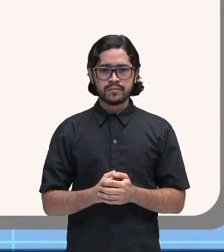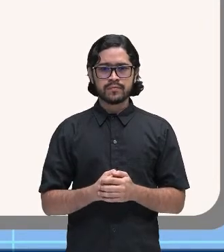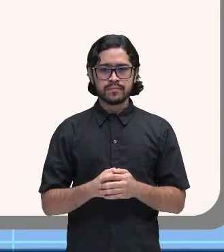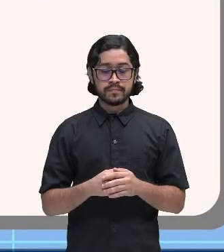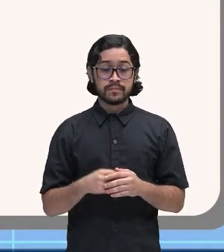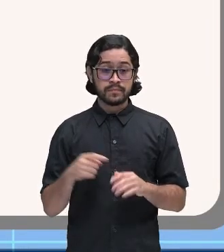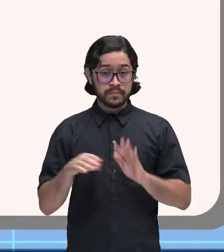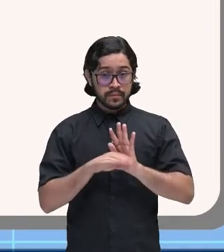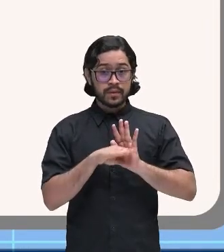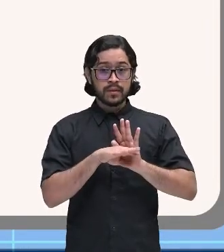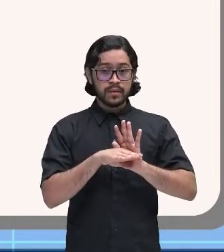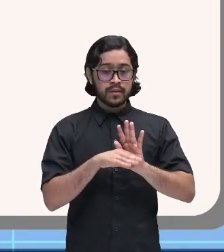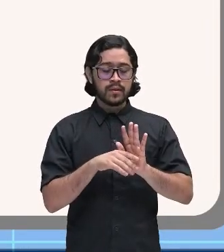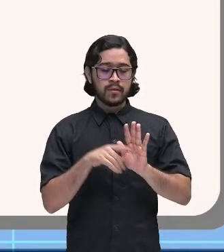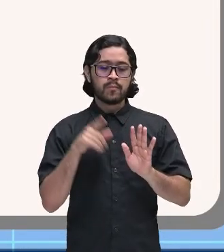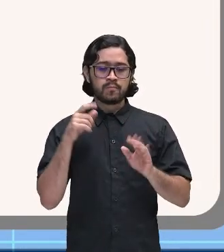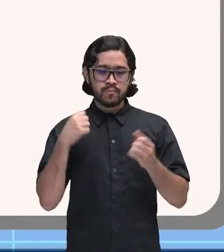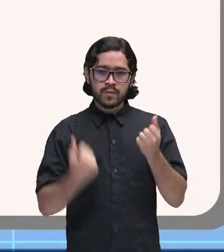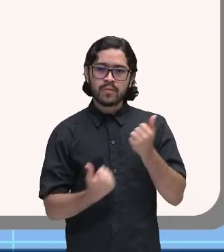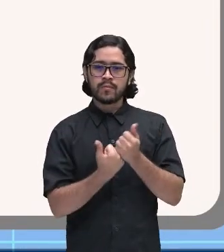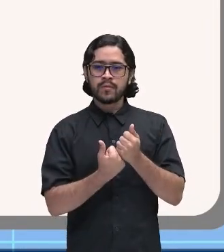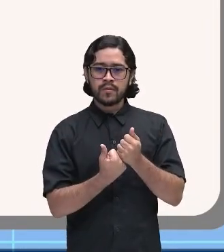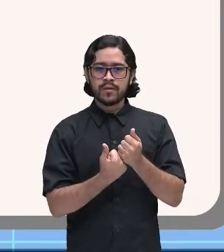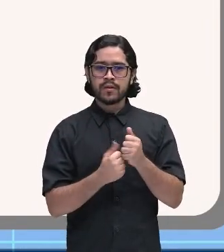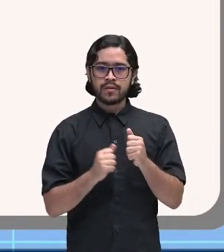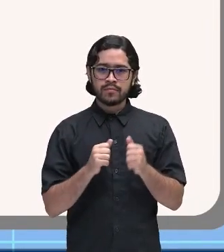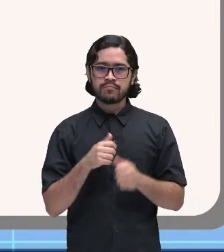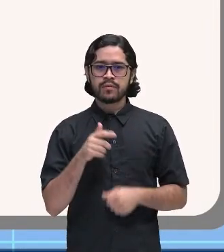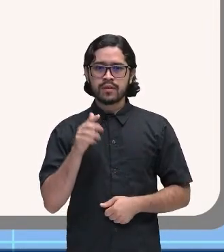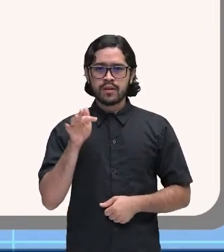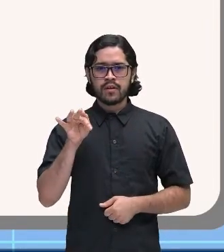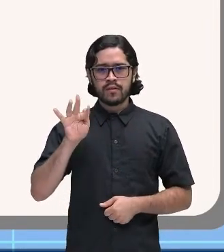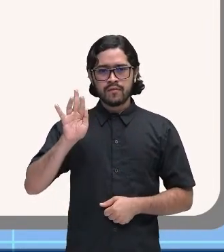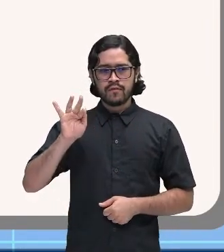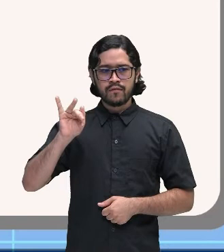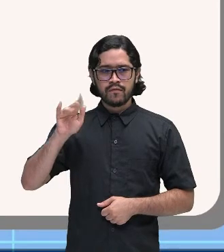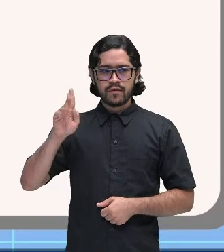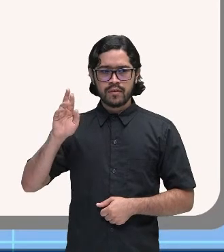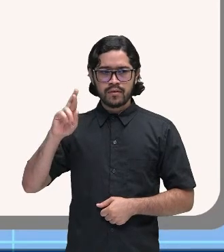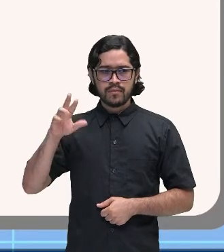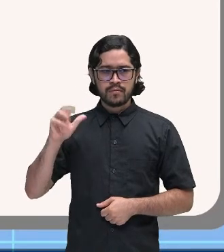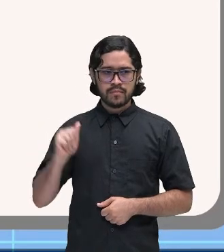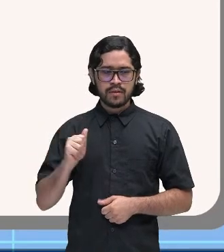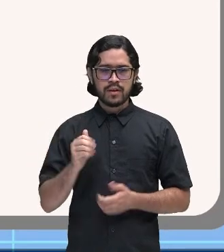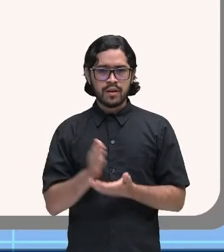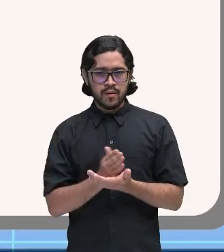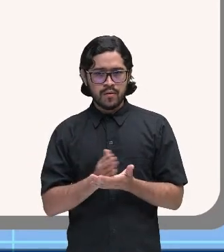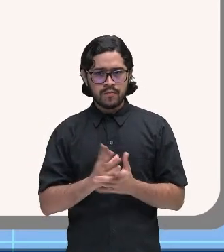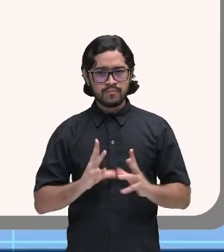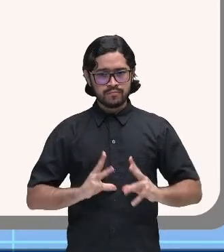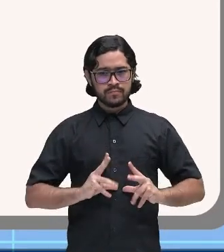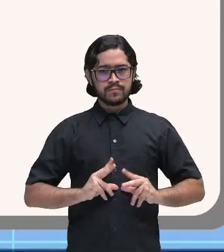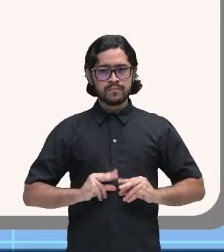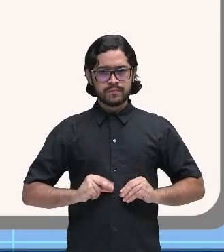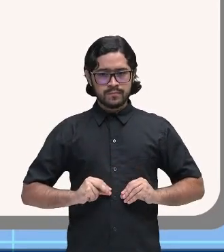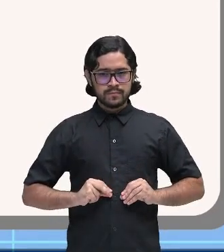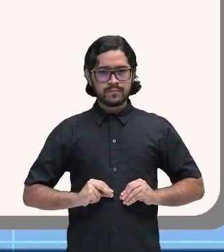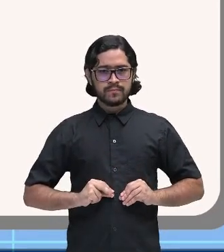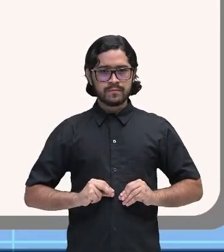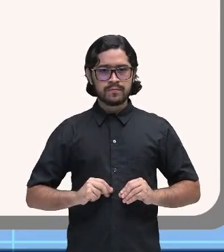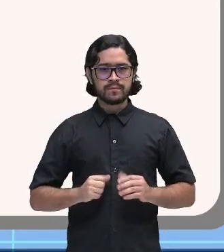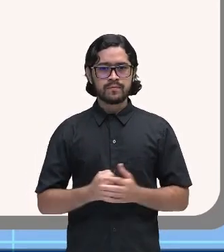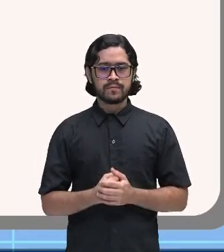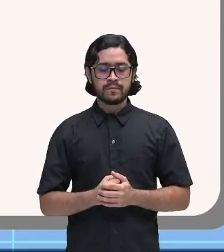a desfazer algumas fibras que constituem a formação de considerável na verdade,